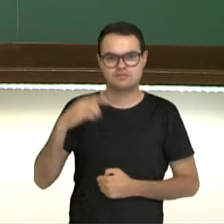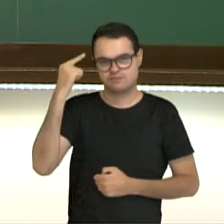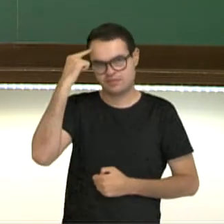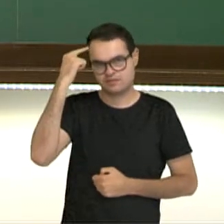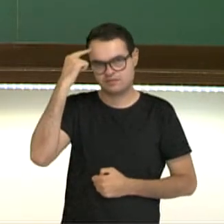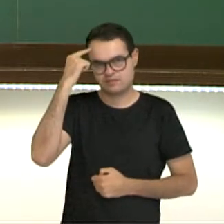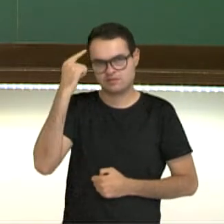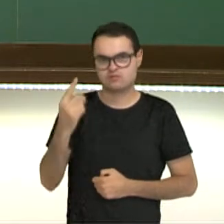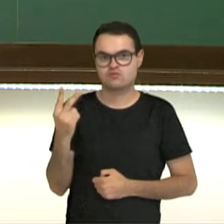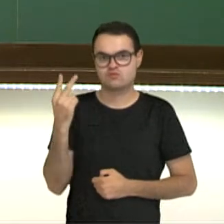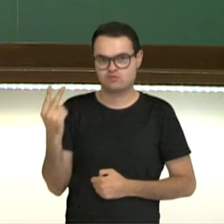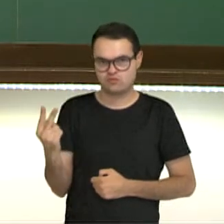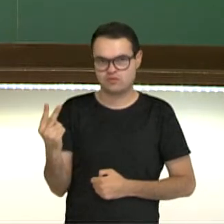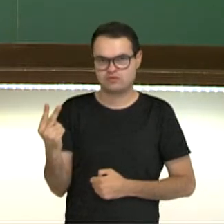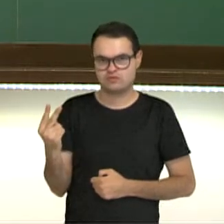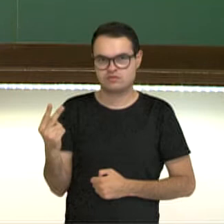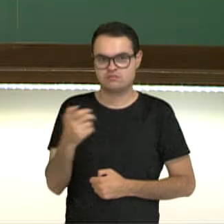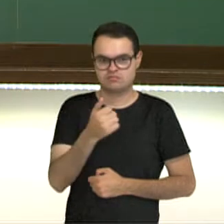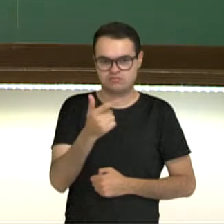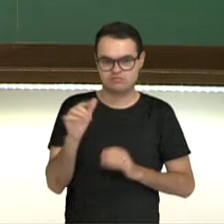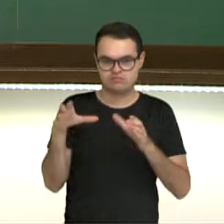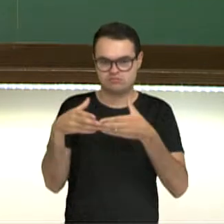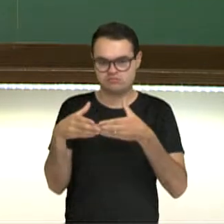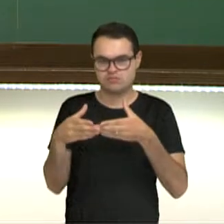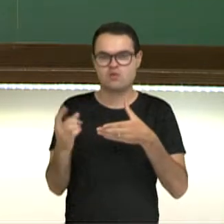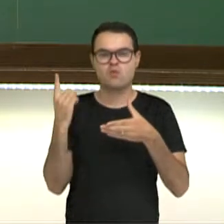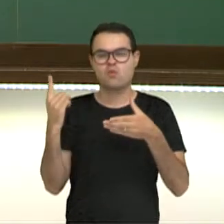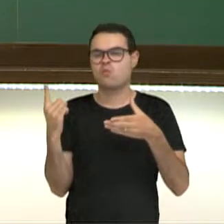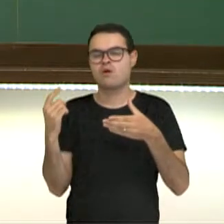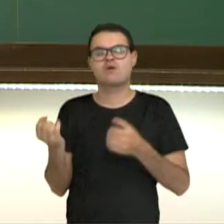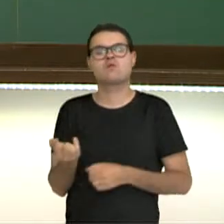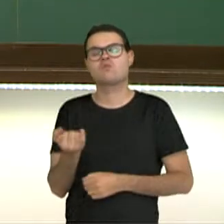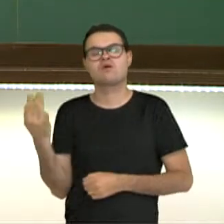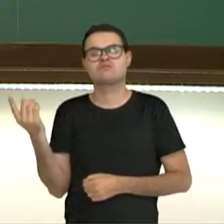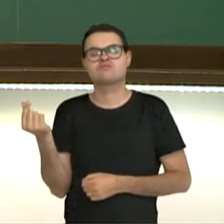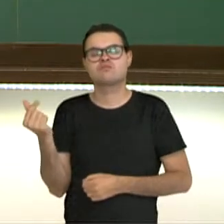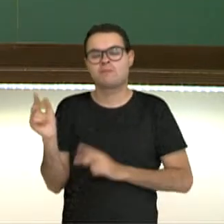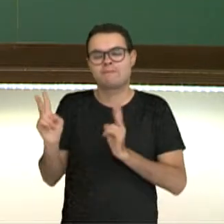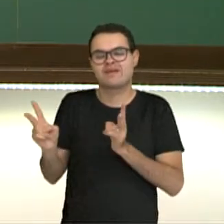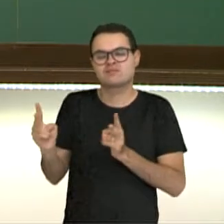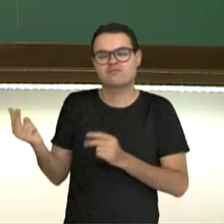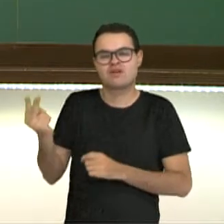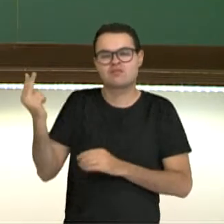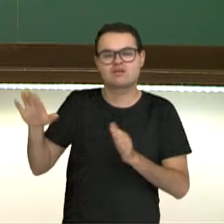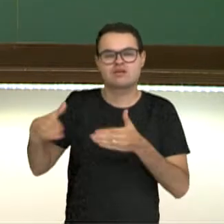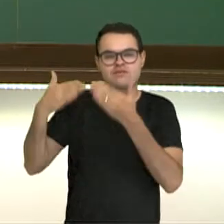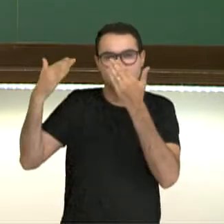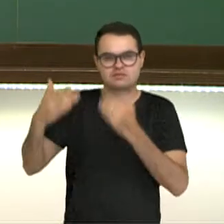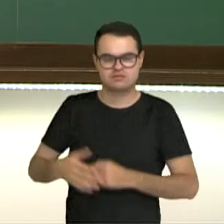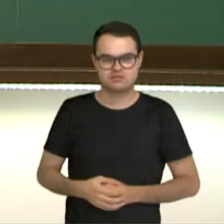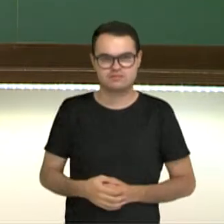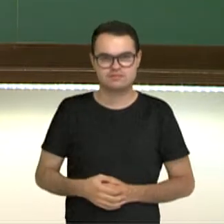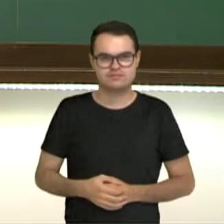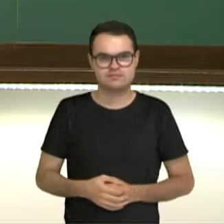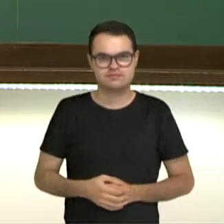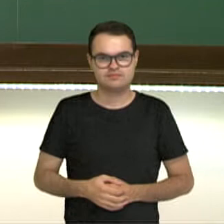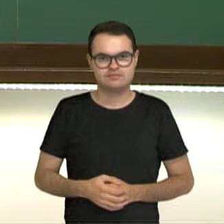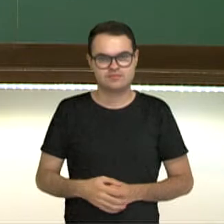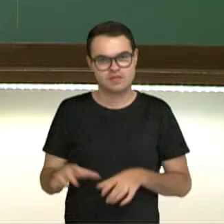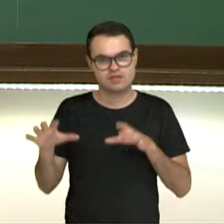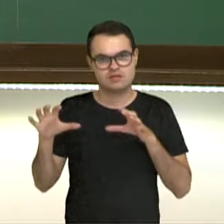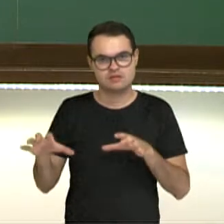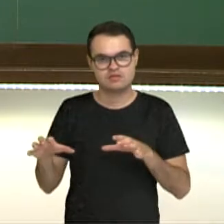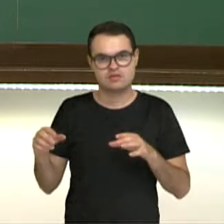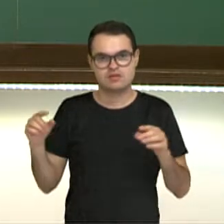comparando 2 dúzias a um valor, quanto ficaria uma dúzia com esse mesmo valor equivalente, né? Com a equivalência desse valor? Isso é uma ideia